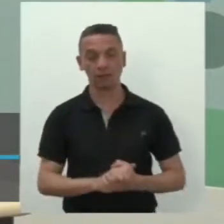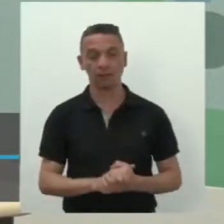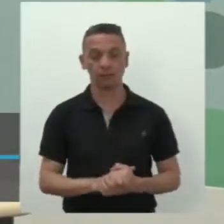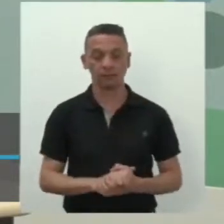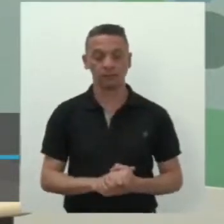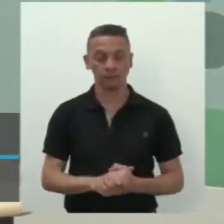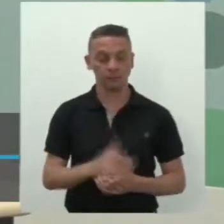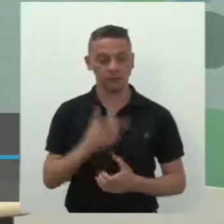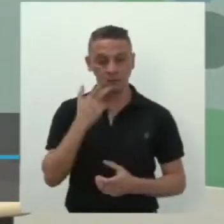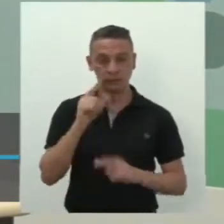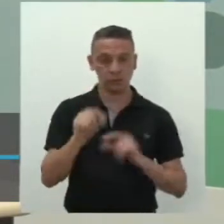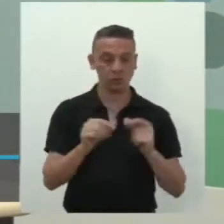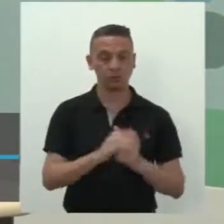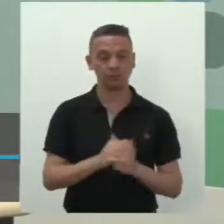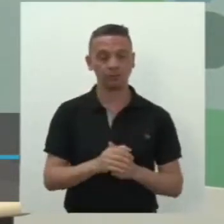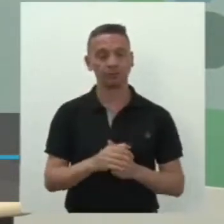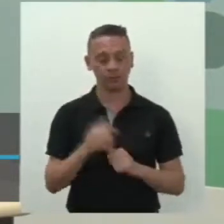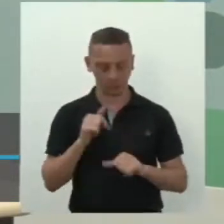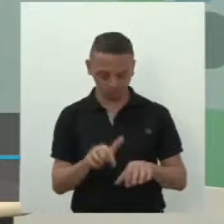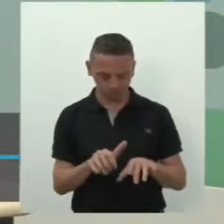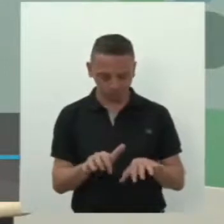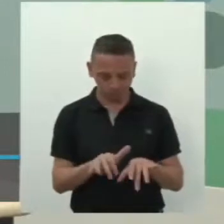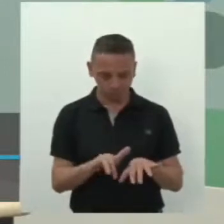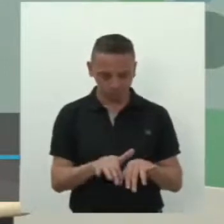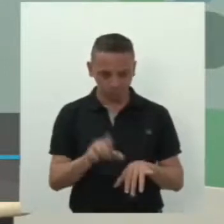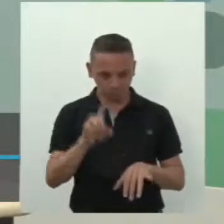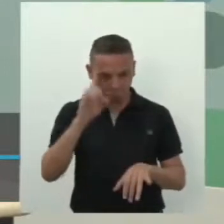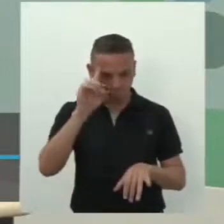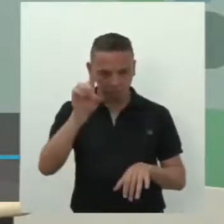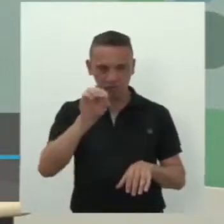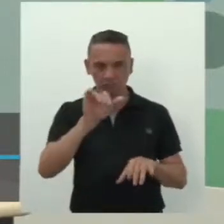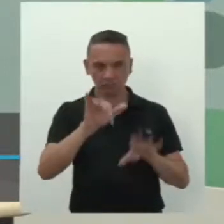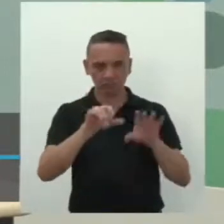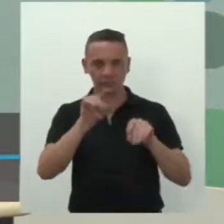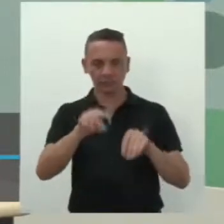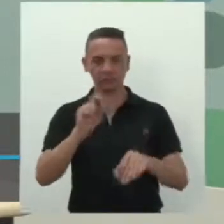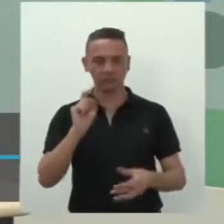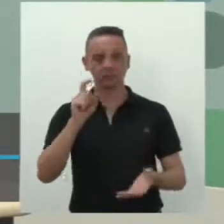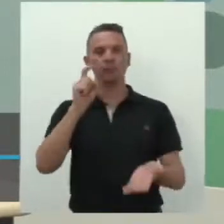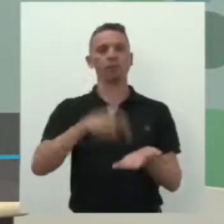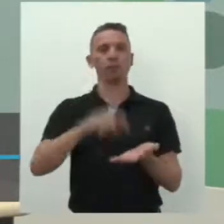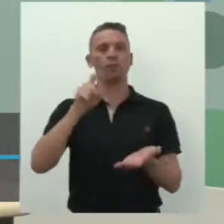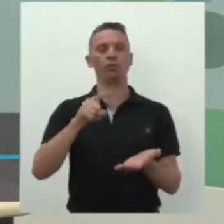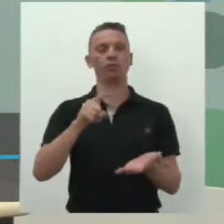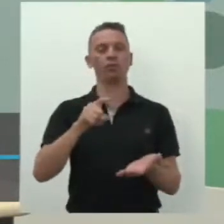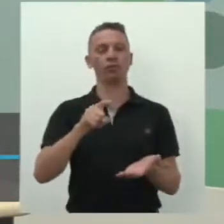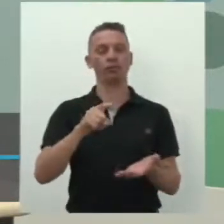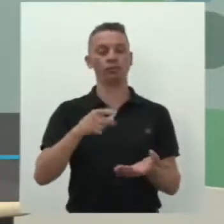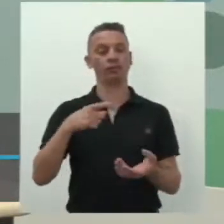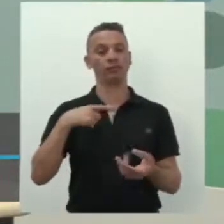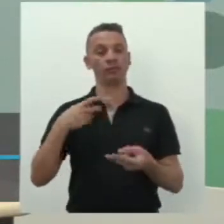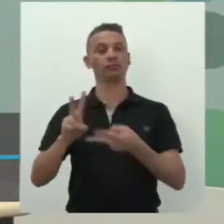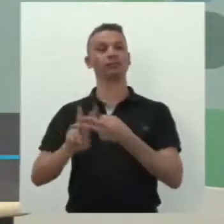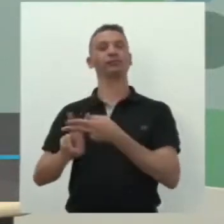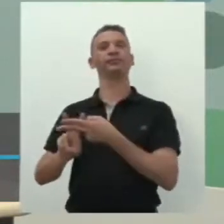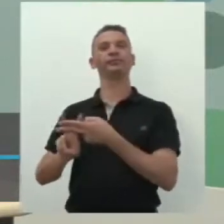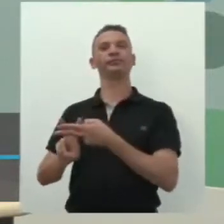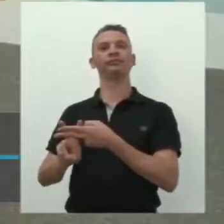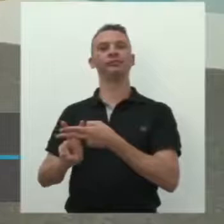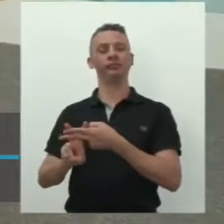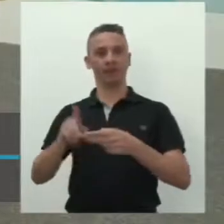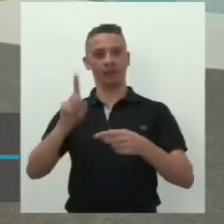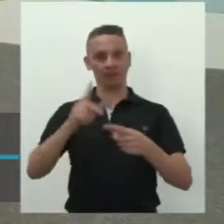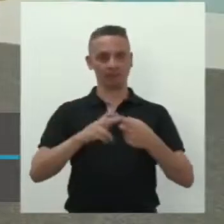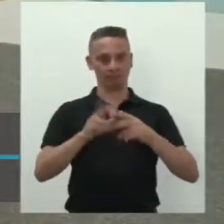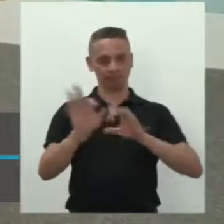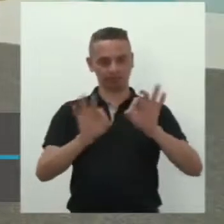Ela coloca assim, às vezes digito uma data, aí quando dou Enter aparece as hashtags. É